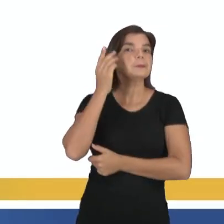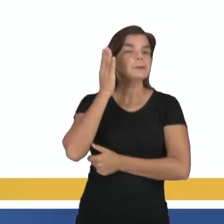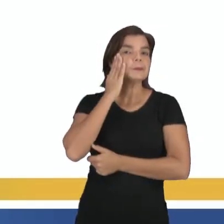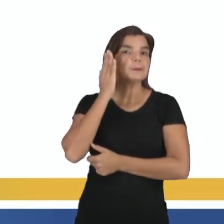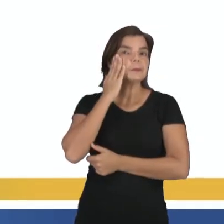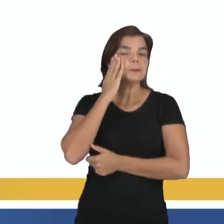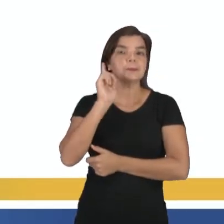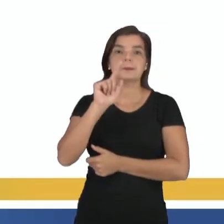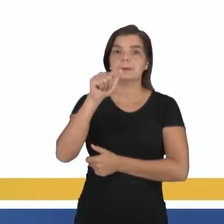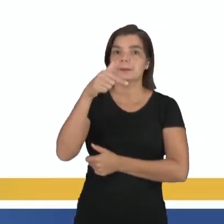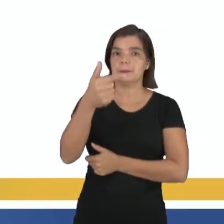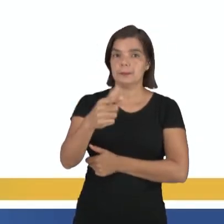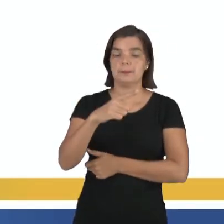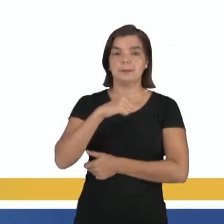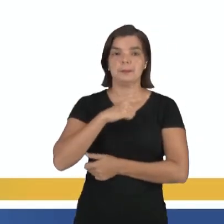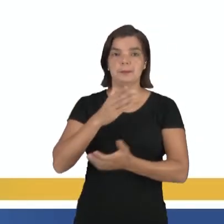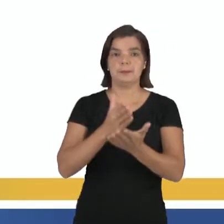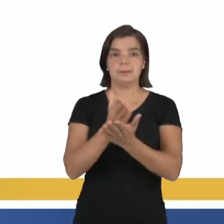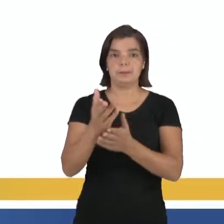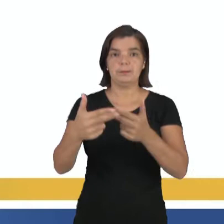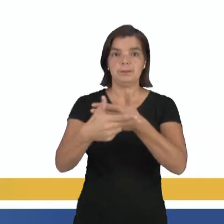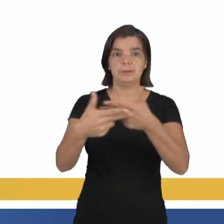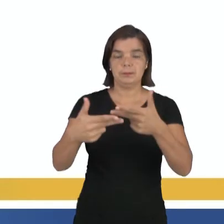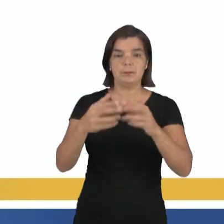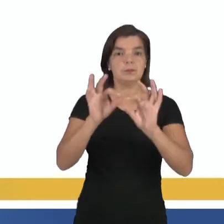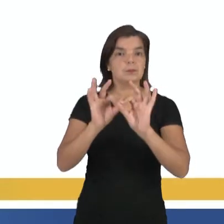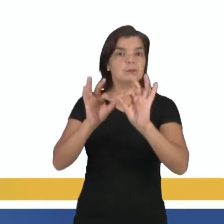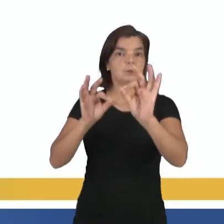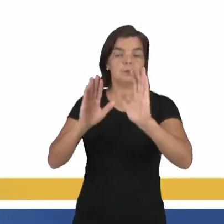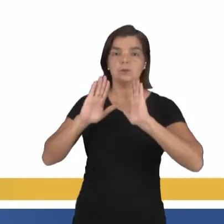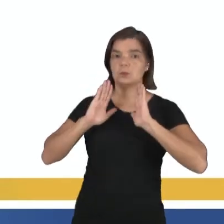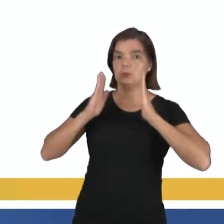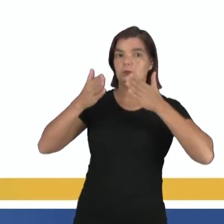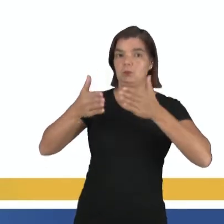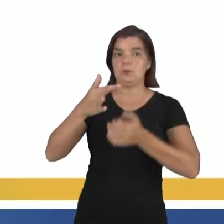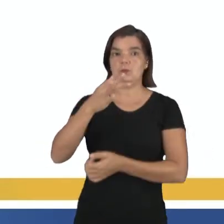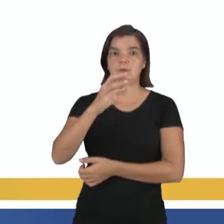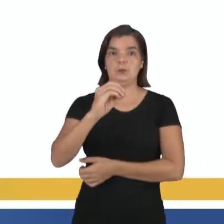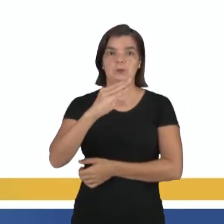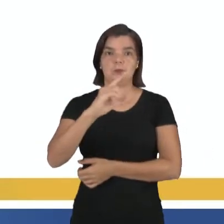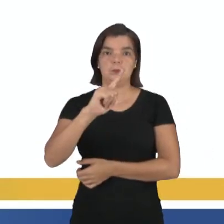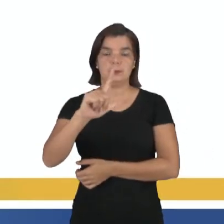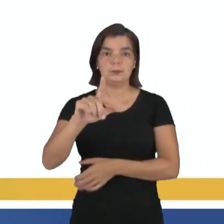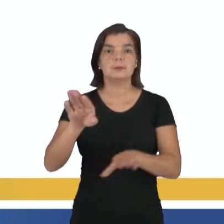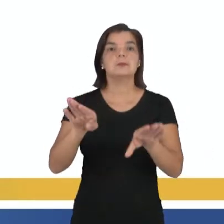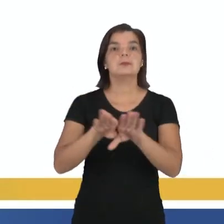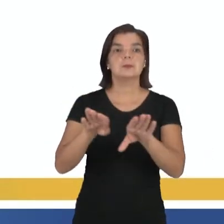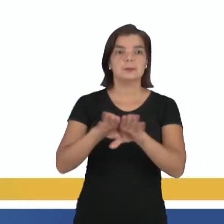que depois dele desviado tem uma coisa chamada de distância focal, que é onde